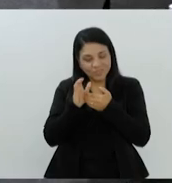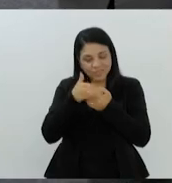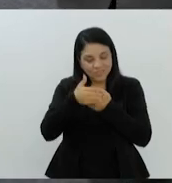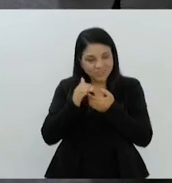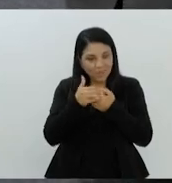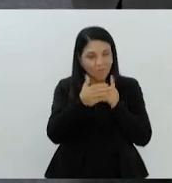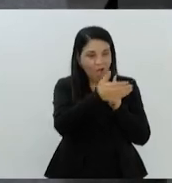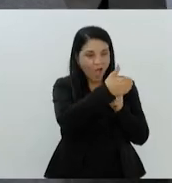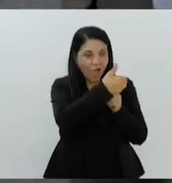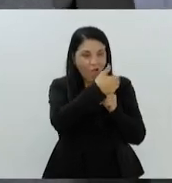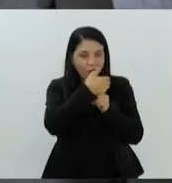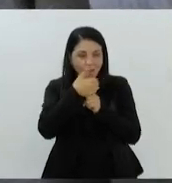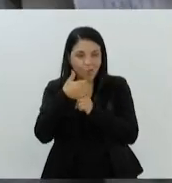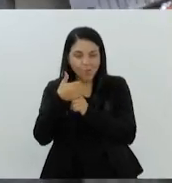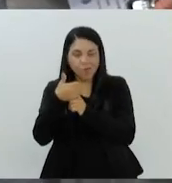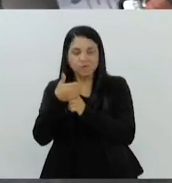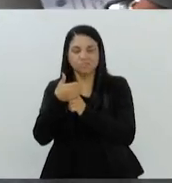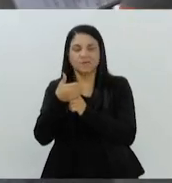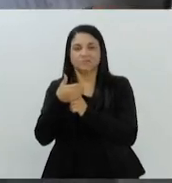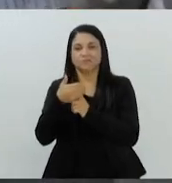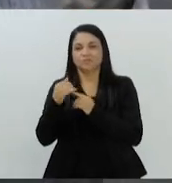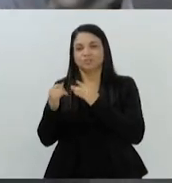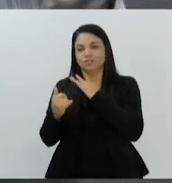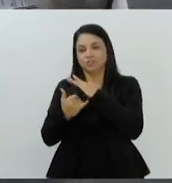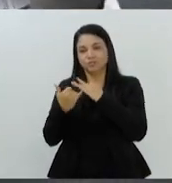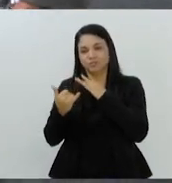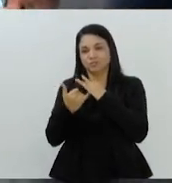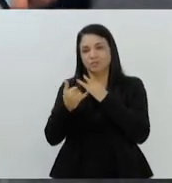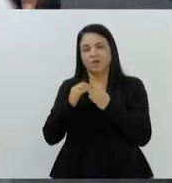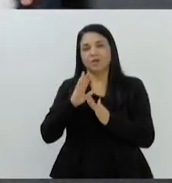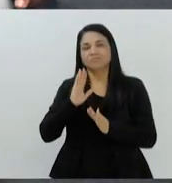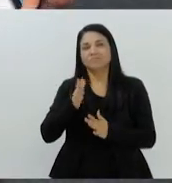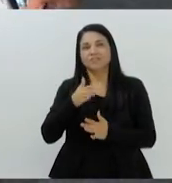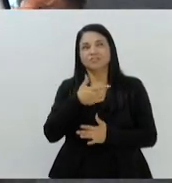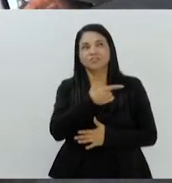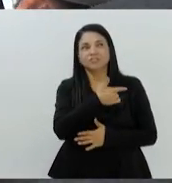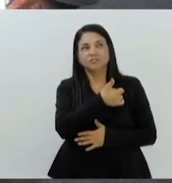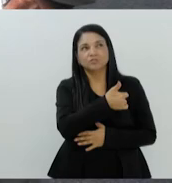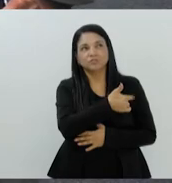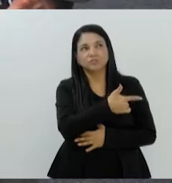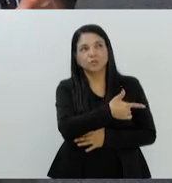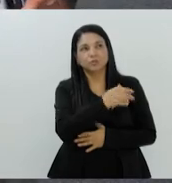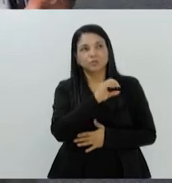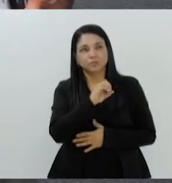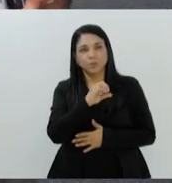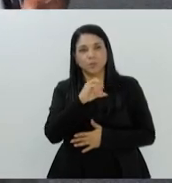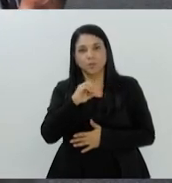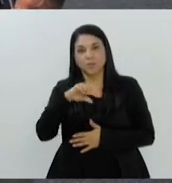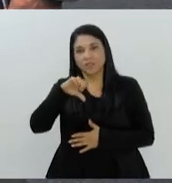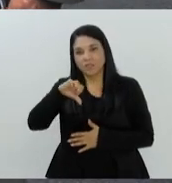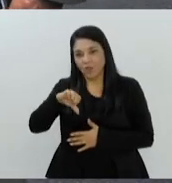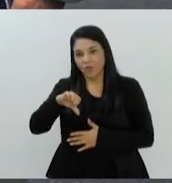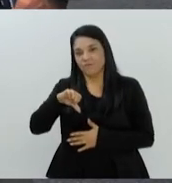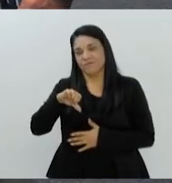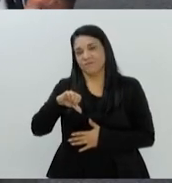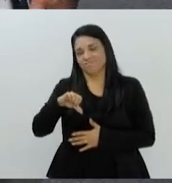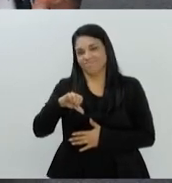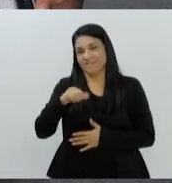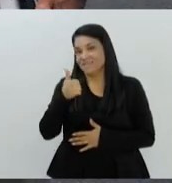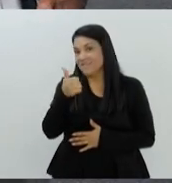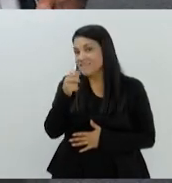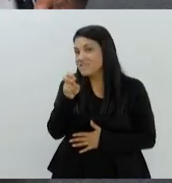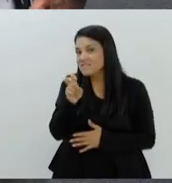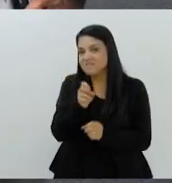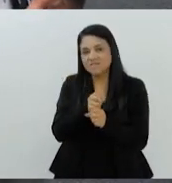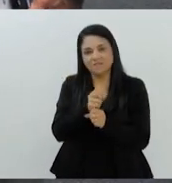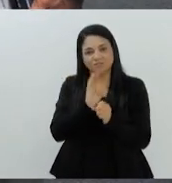ele é termo de legislação desde 2009. Tem 15 anos. Por isso que, se caso tenha como refazer o